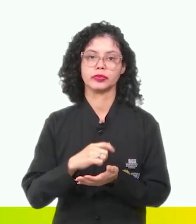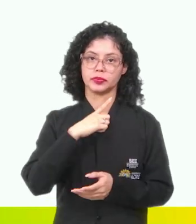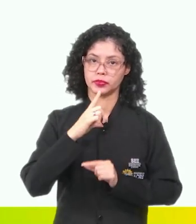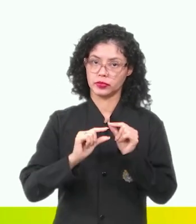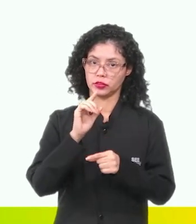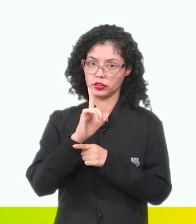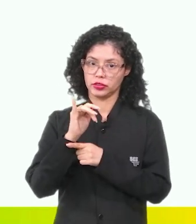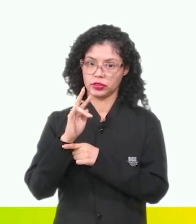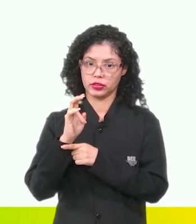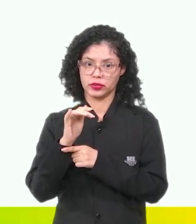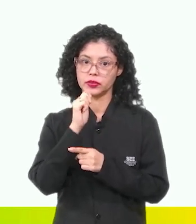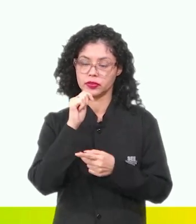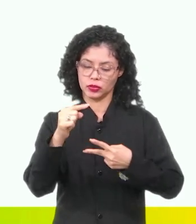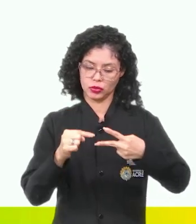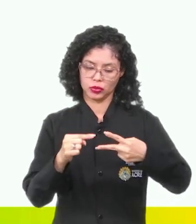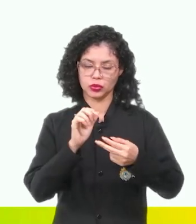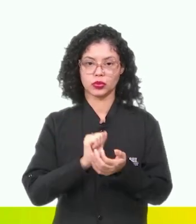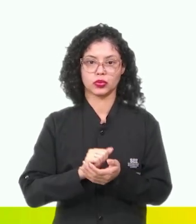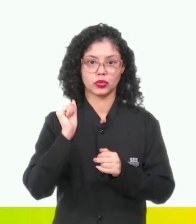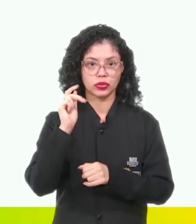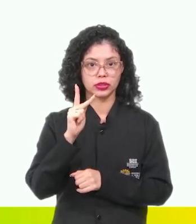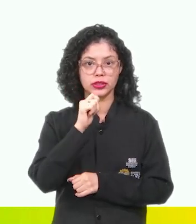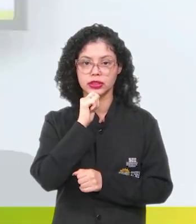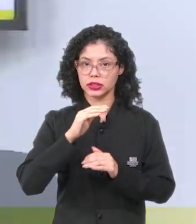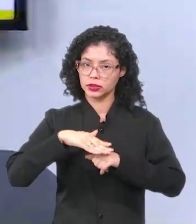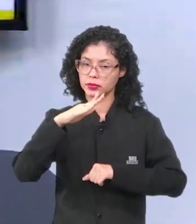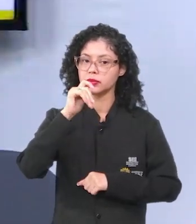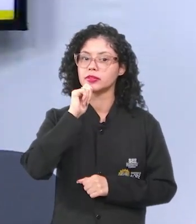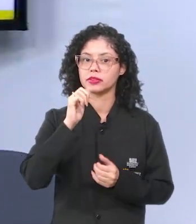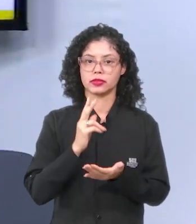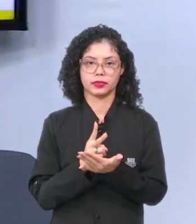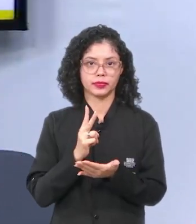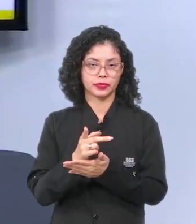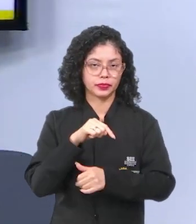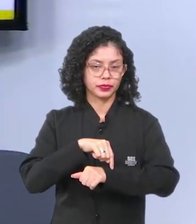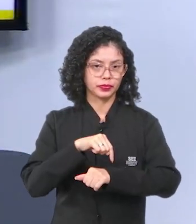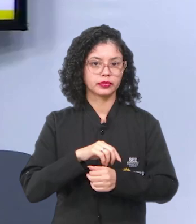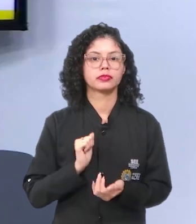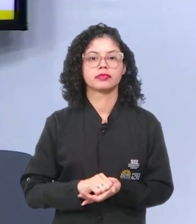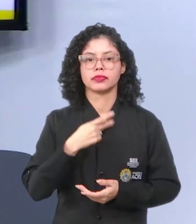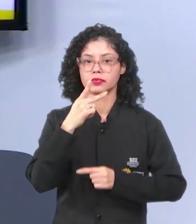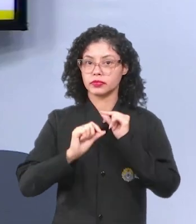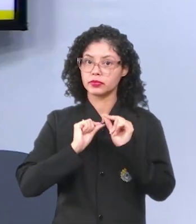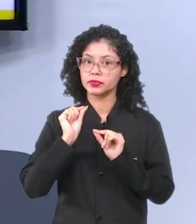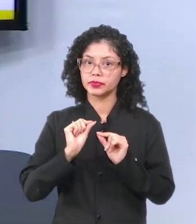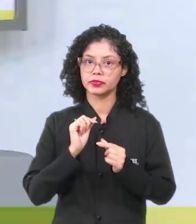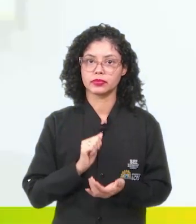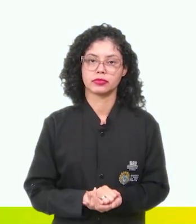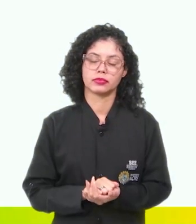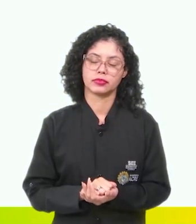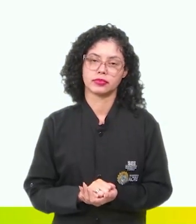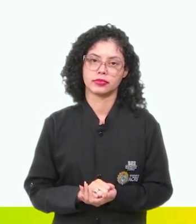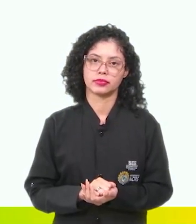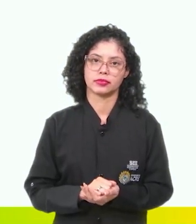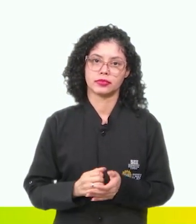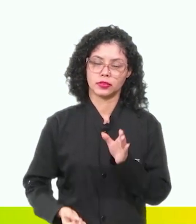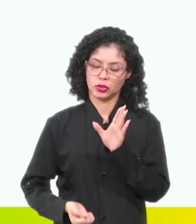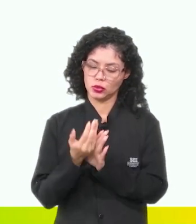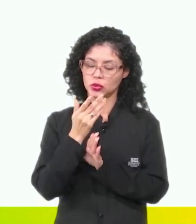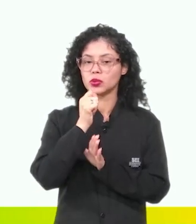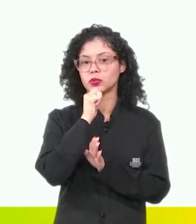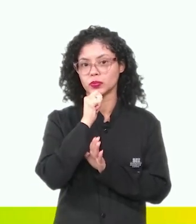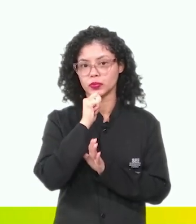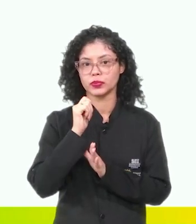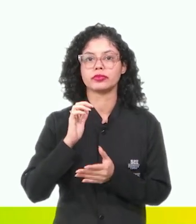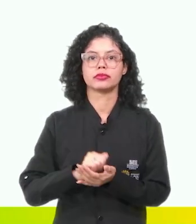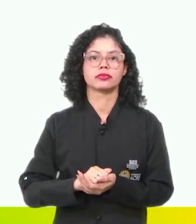dizer de dois, tá ok? Ou mais características analisadas ao mesmo tempo. Que vai falar o seguinte: na formação dos